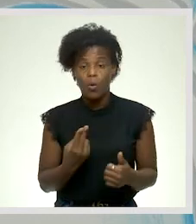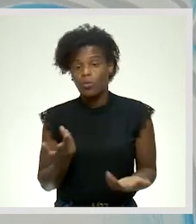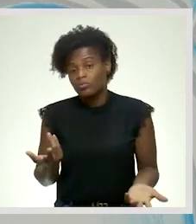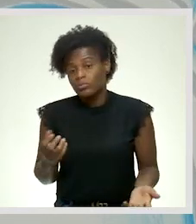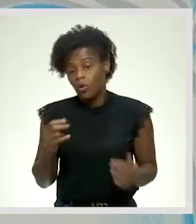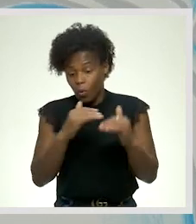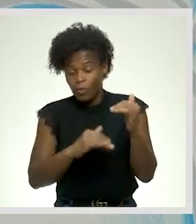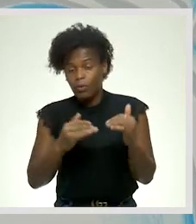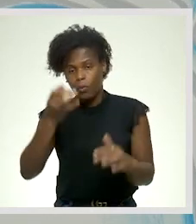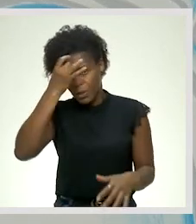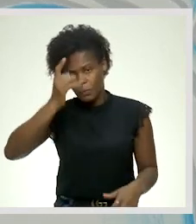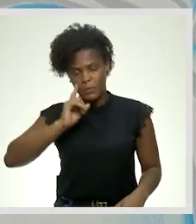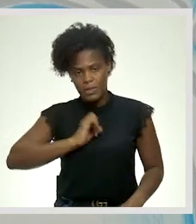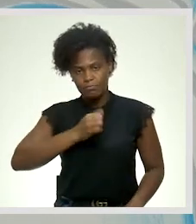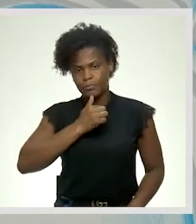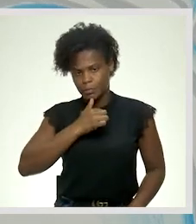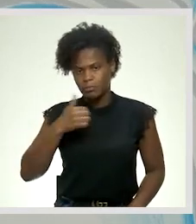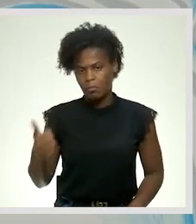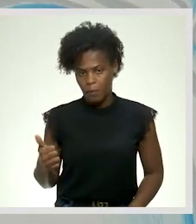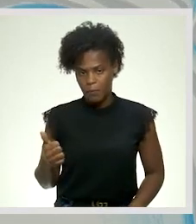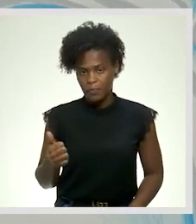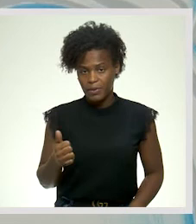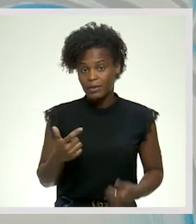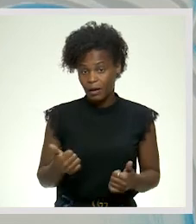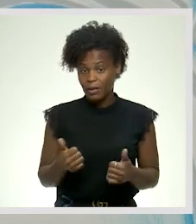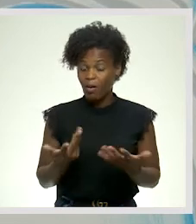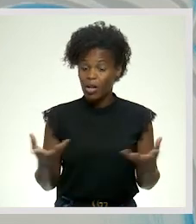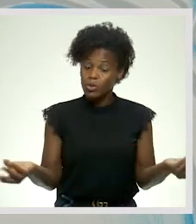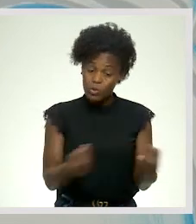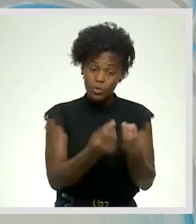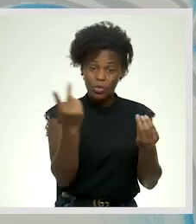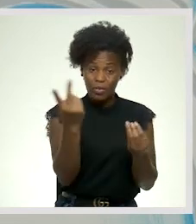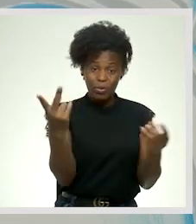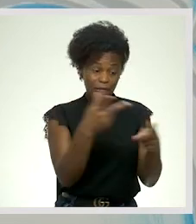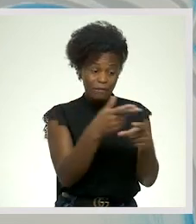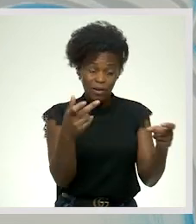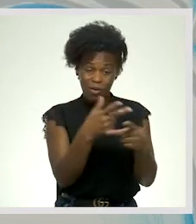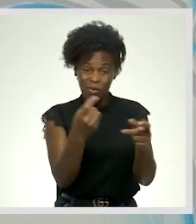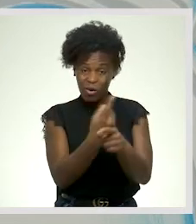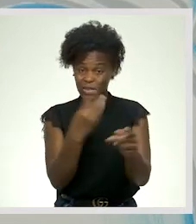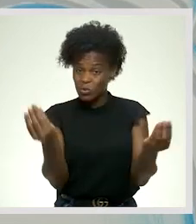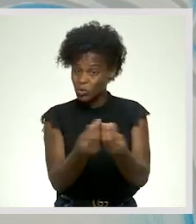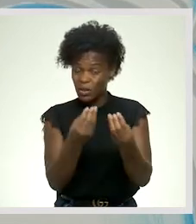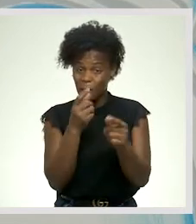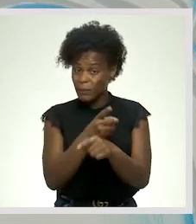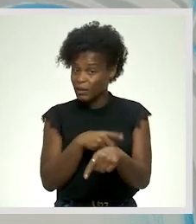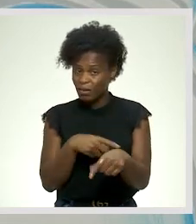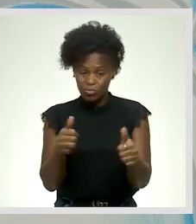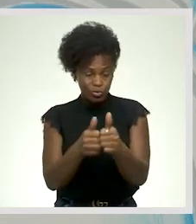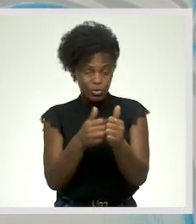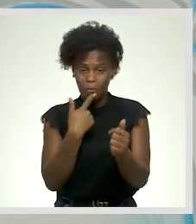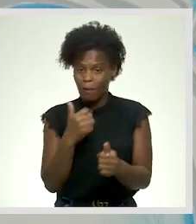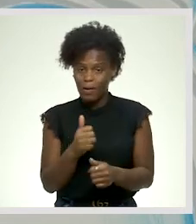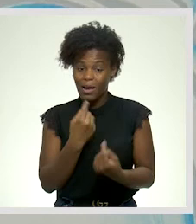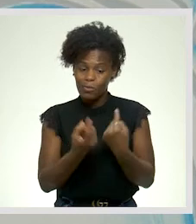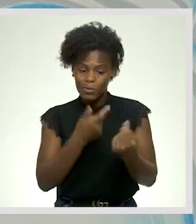então, na minha opinião, essa medida foi boa, correto. Agora, incorreto seria as duas coisas ao mesmo tempo. E algumas pessoas,